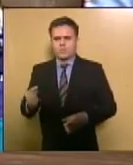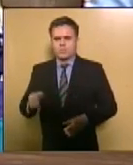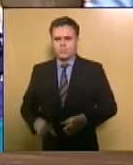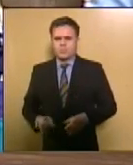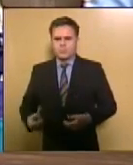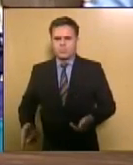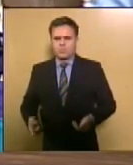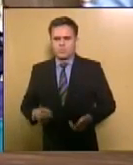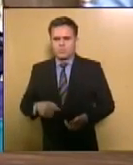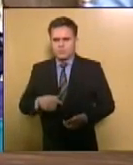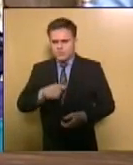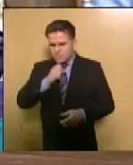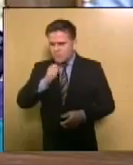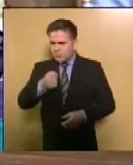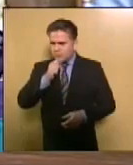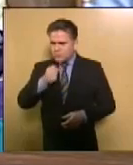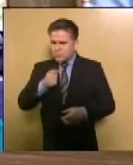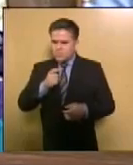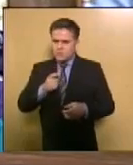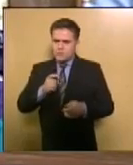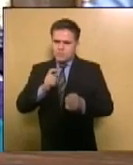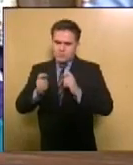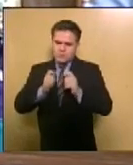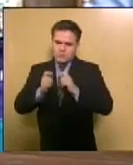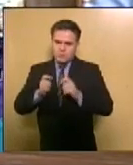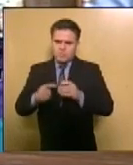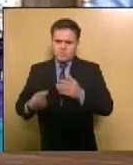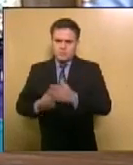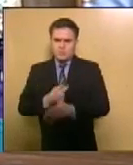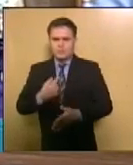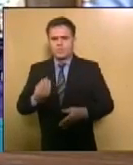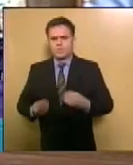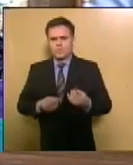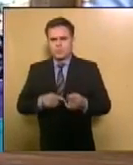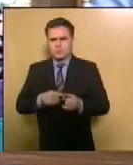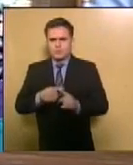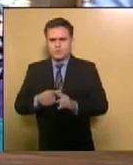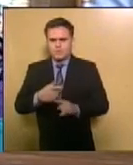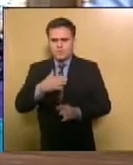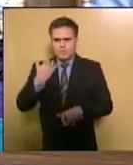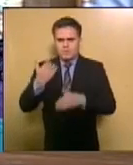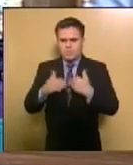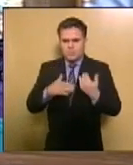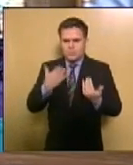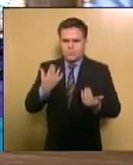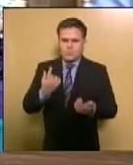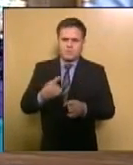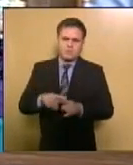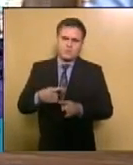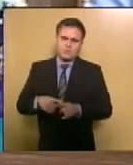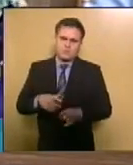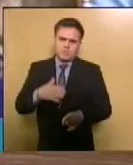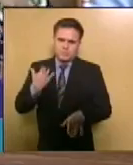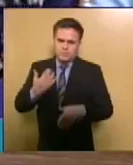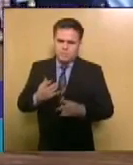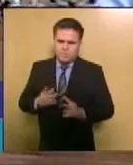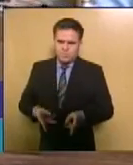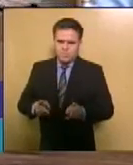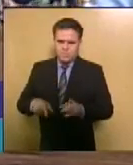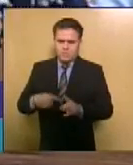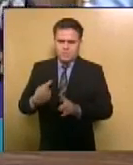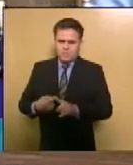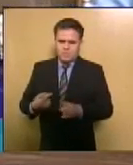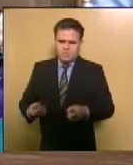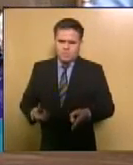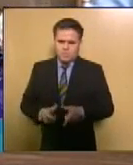começou a dar entrevistas empiricamente quando se perguntava por que se aumenta homicídio porque tá se matando tanto de Sergipe porque esse viés de